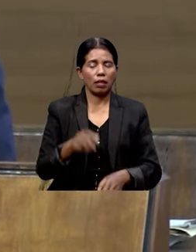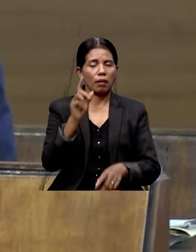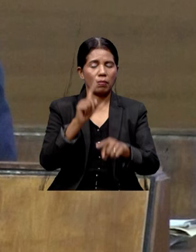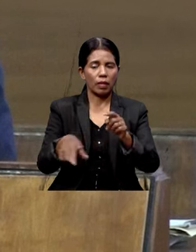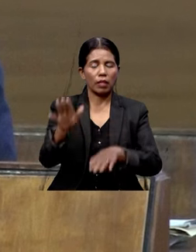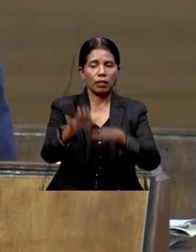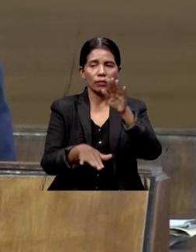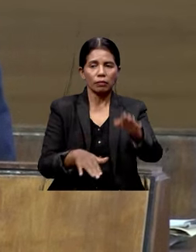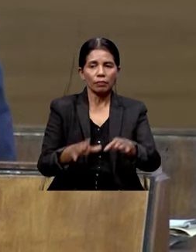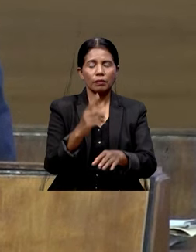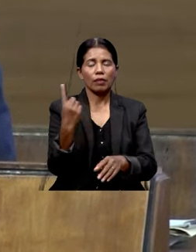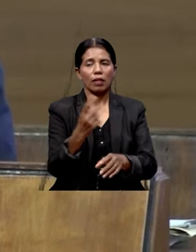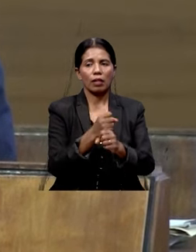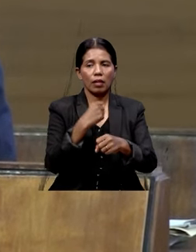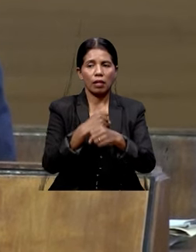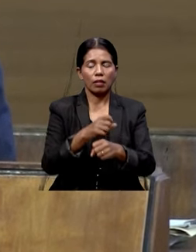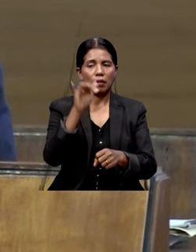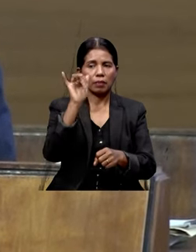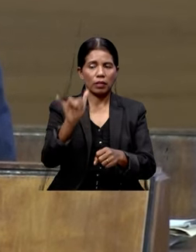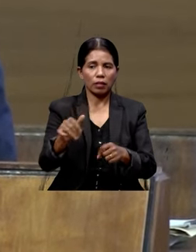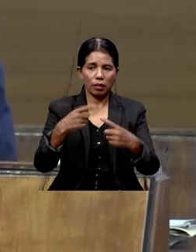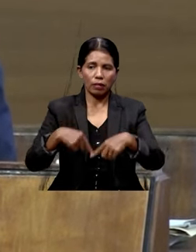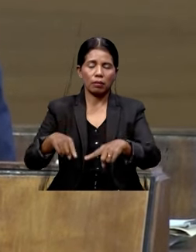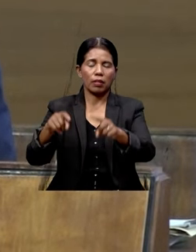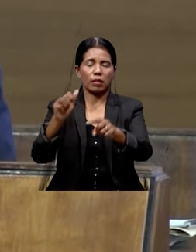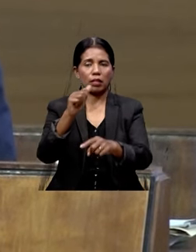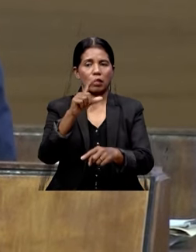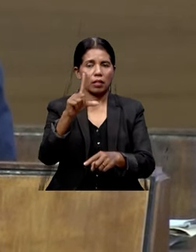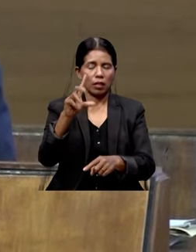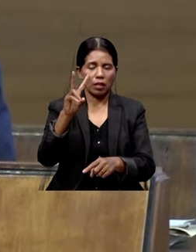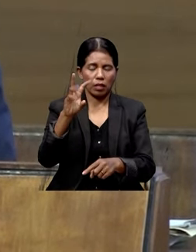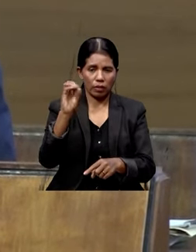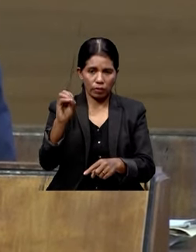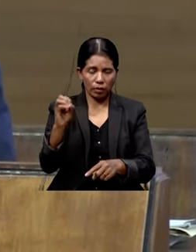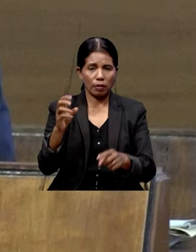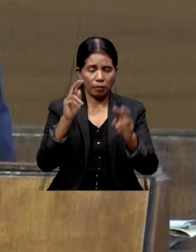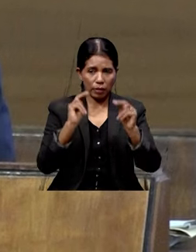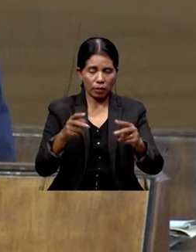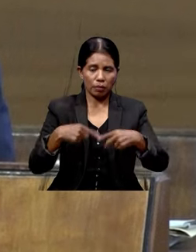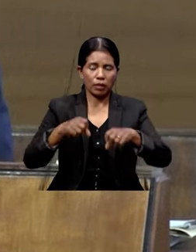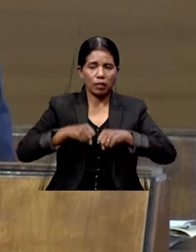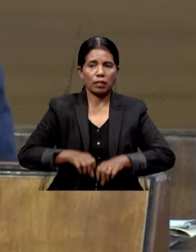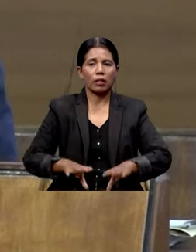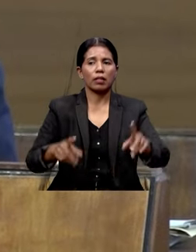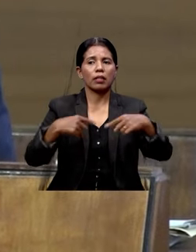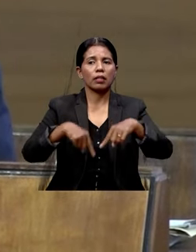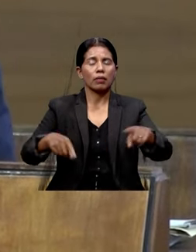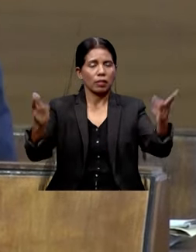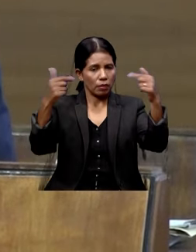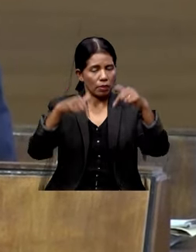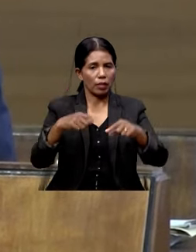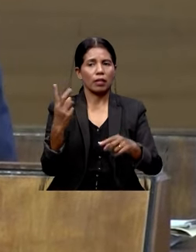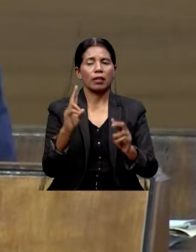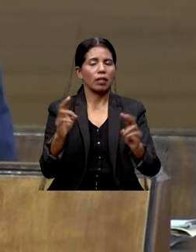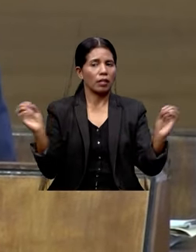Quando halo interdição, nia precisa batoia alvo, nia precisa batoia tassimane, ni bani fila quedas.